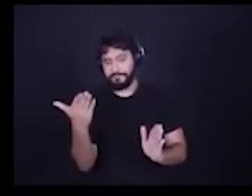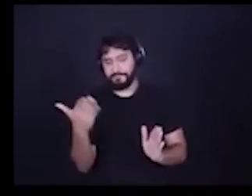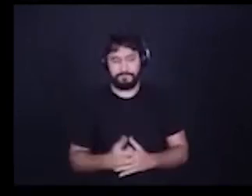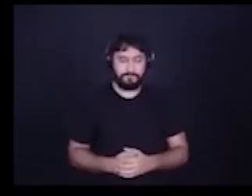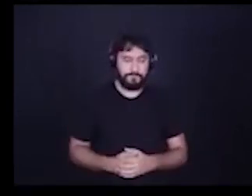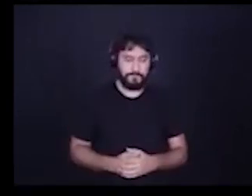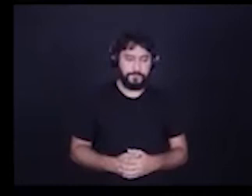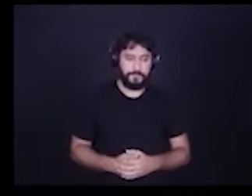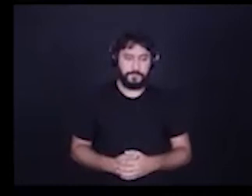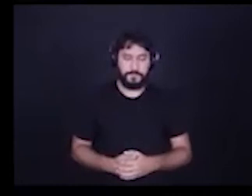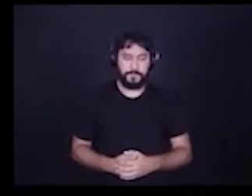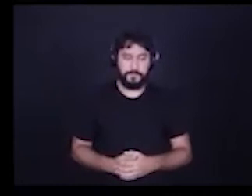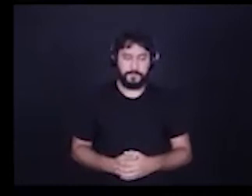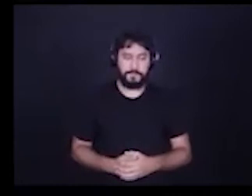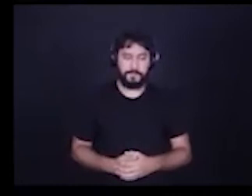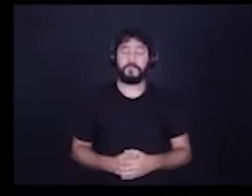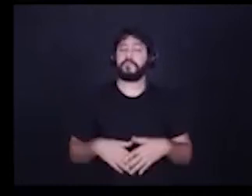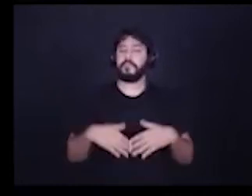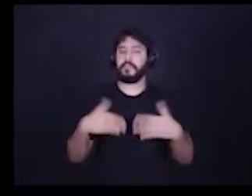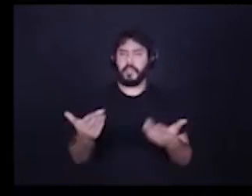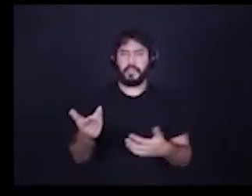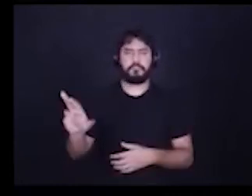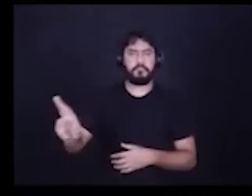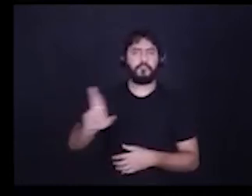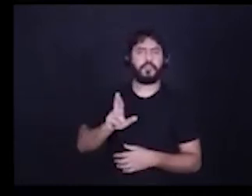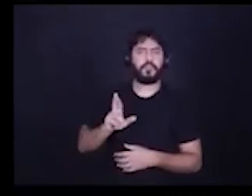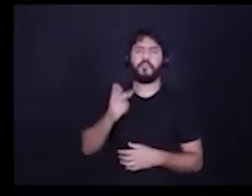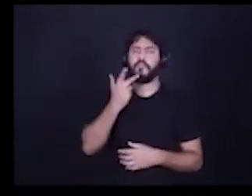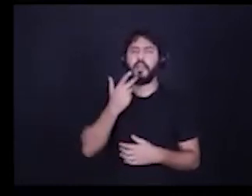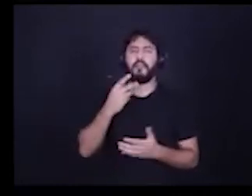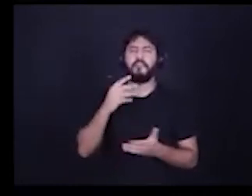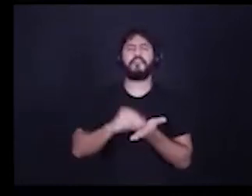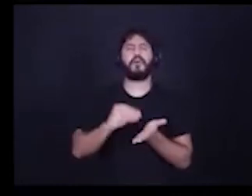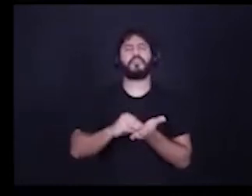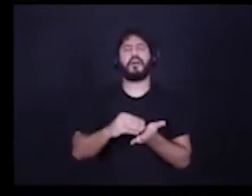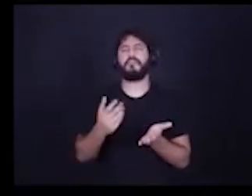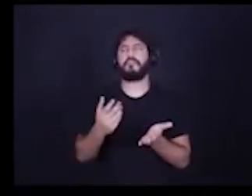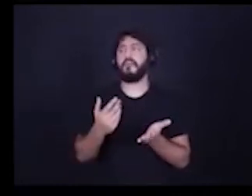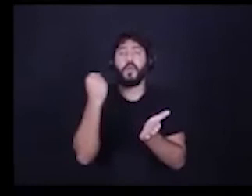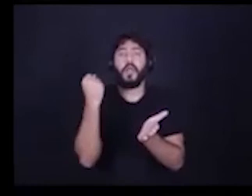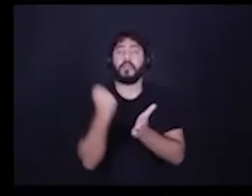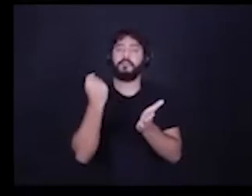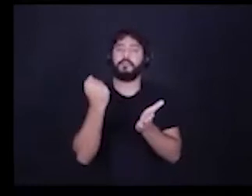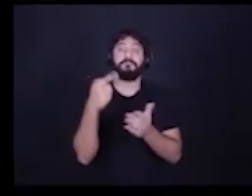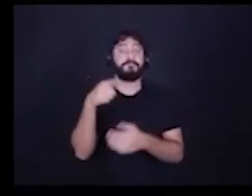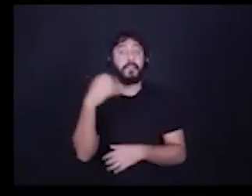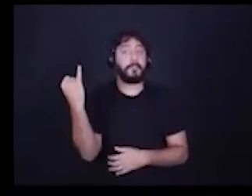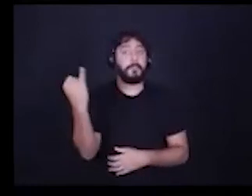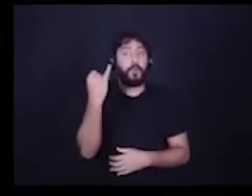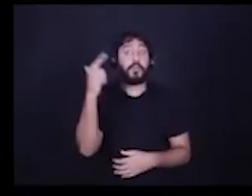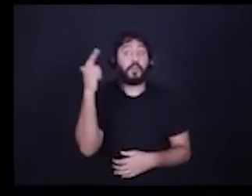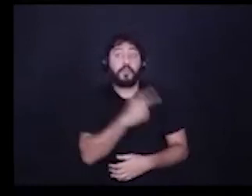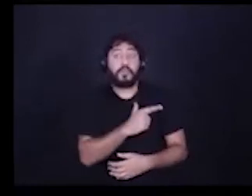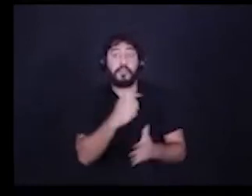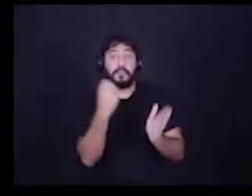E aí, o retorno que eu tive é que estava faltando a coisa do carimbo, e que seria muito importante se eu conseguisse trazer o carimbo como o